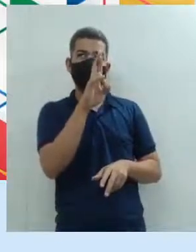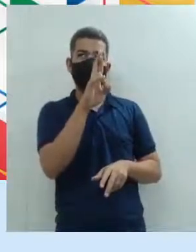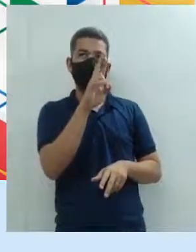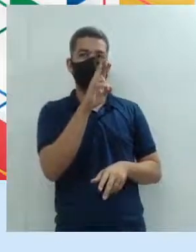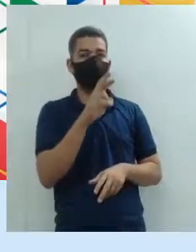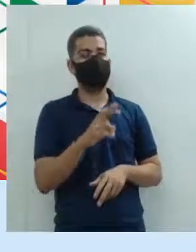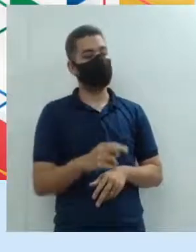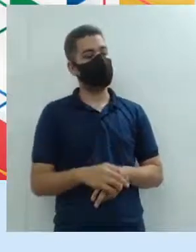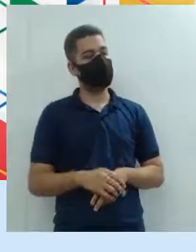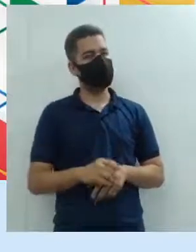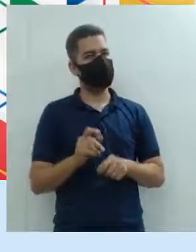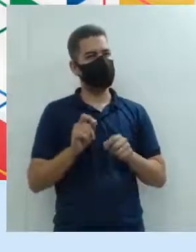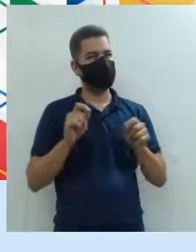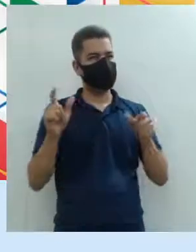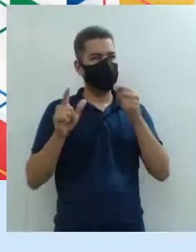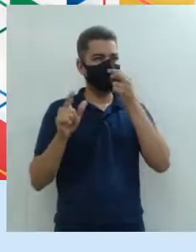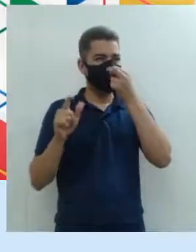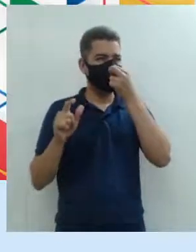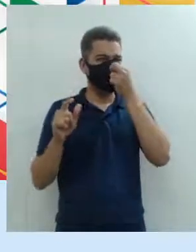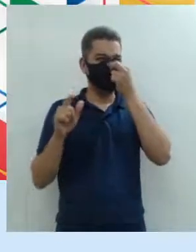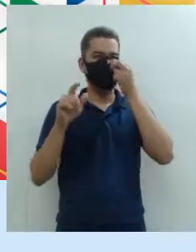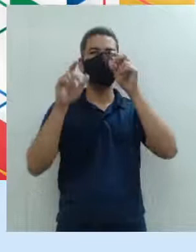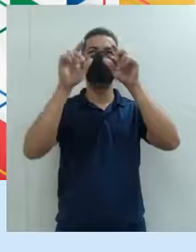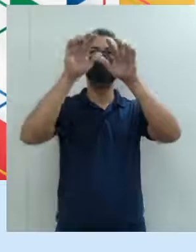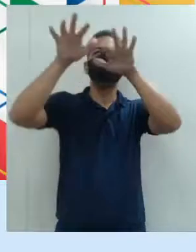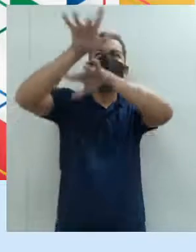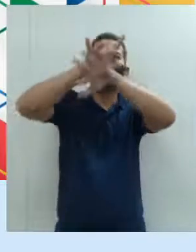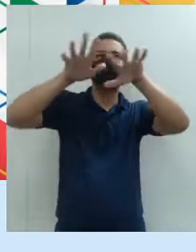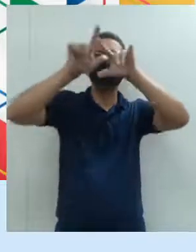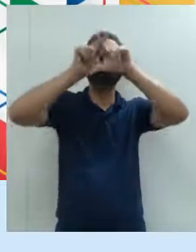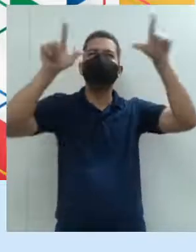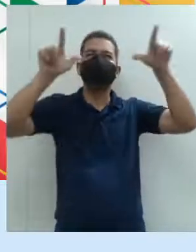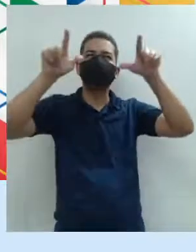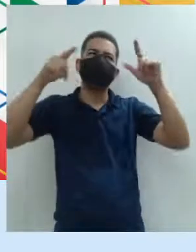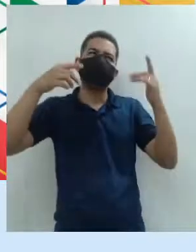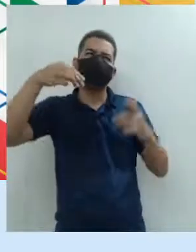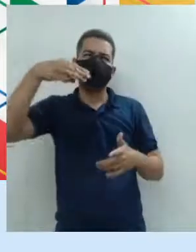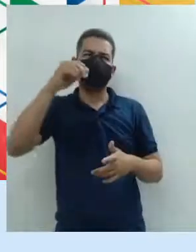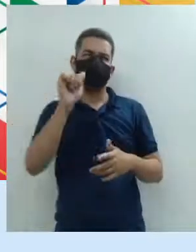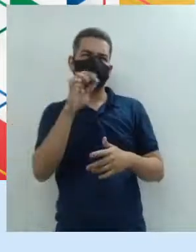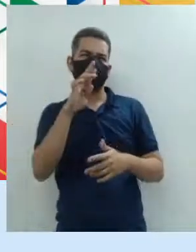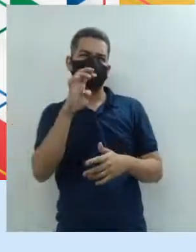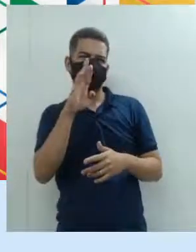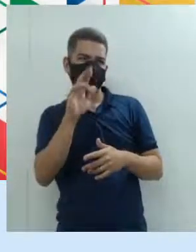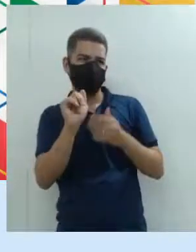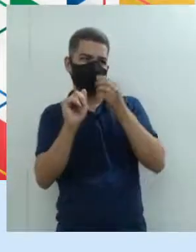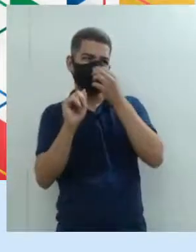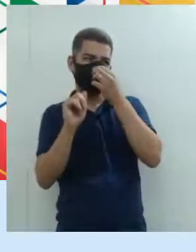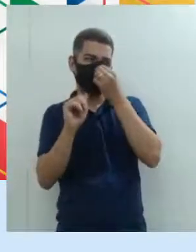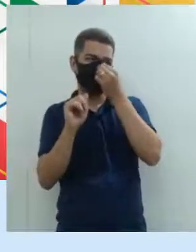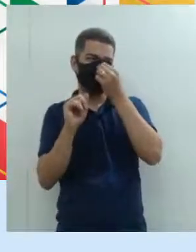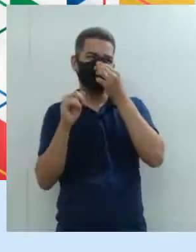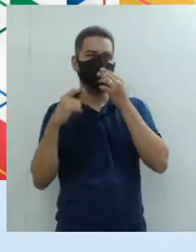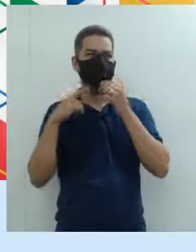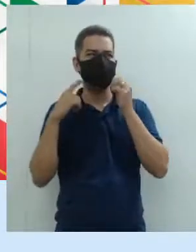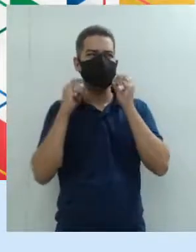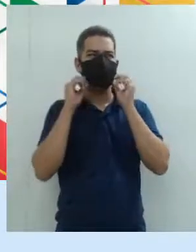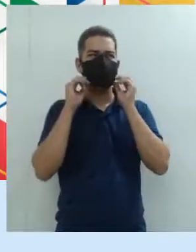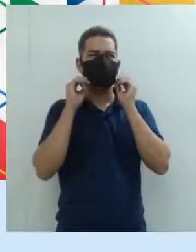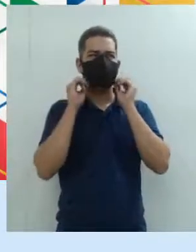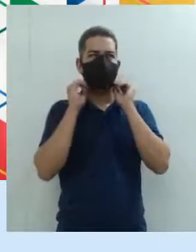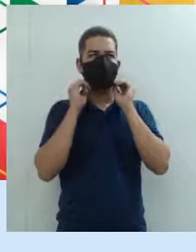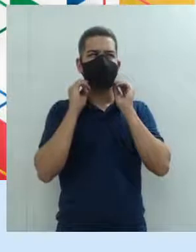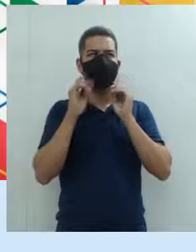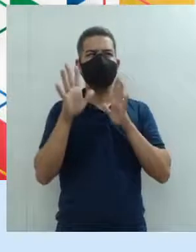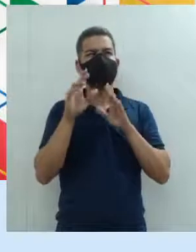de Júpiter. Sei que no espaço tem o vácuo, não existe matéria. Então, a única forma de propagação é por irradiação. Então, eu já fico ali,